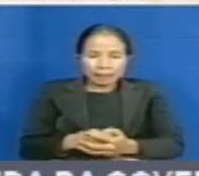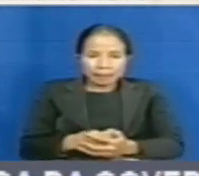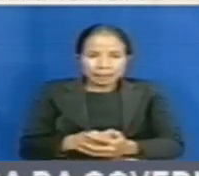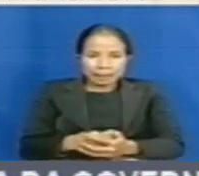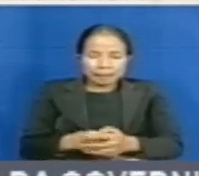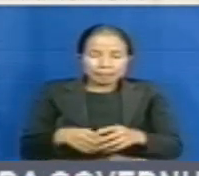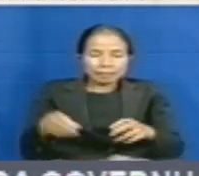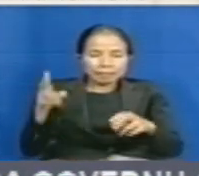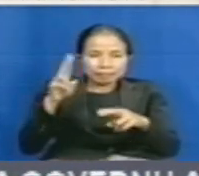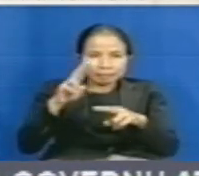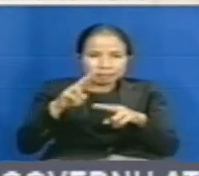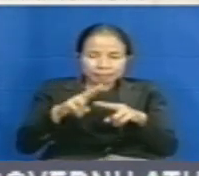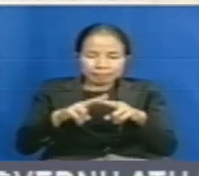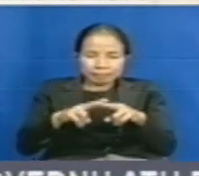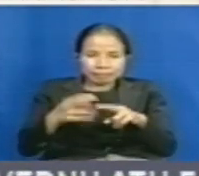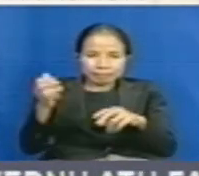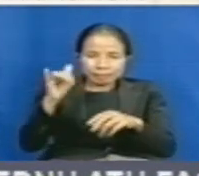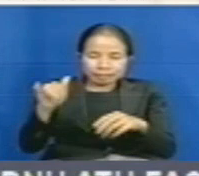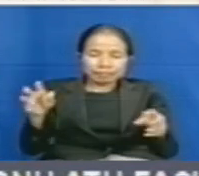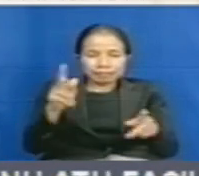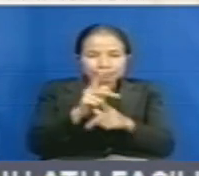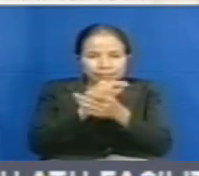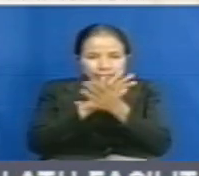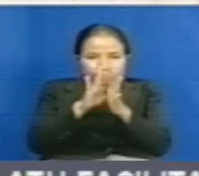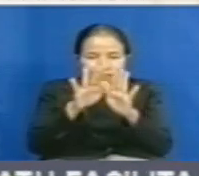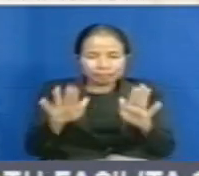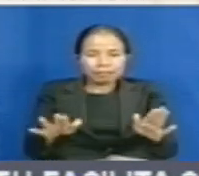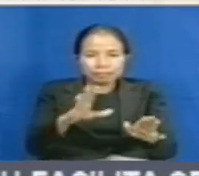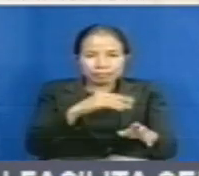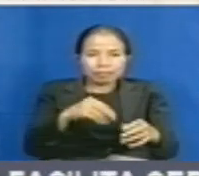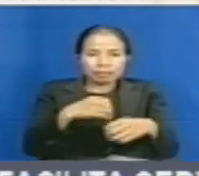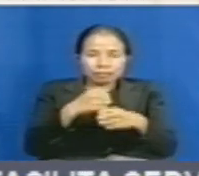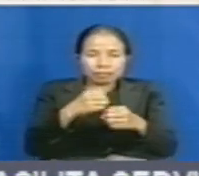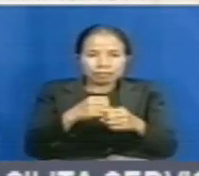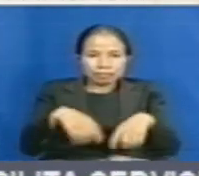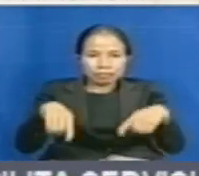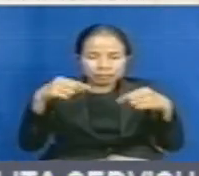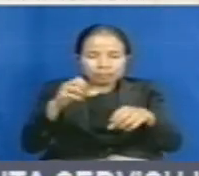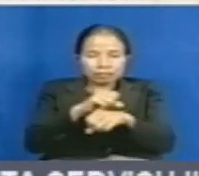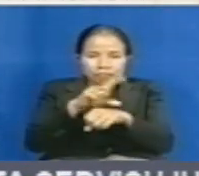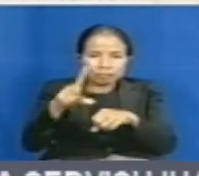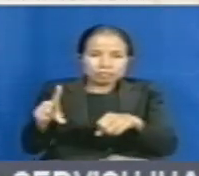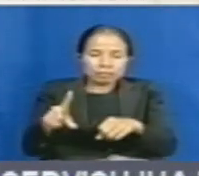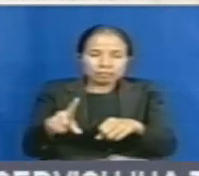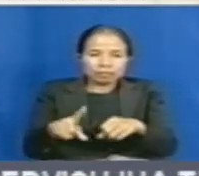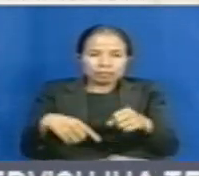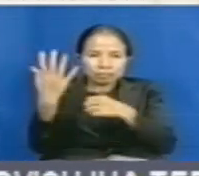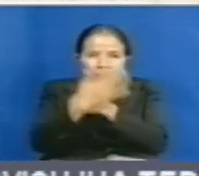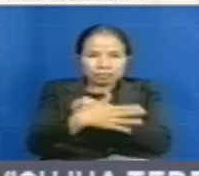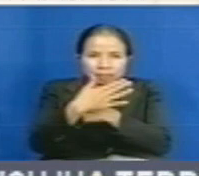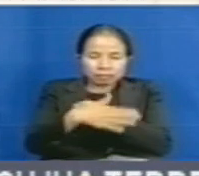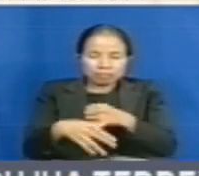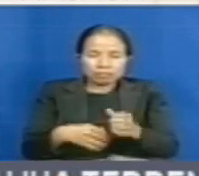A fracos sira assegura paz, não provoca conflito social, frustração, não